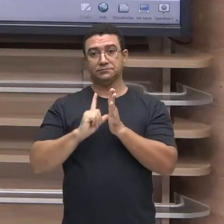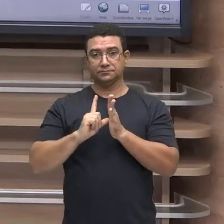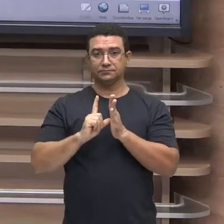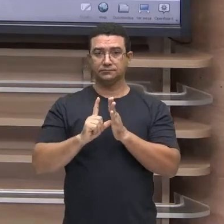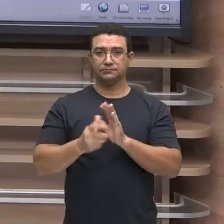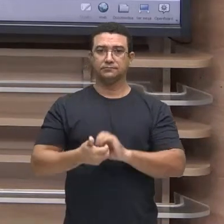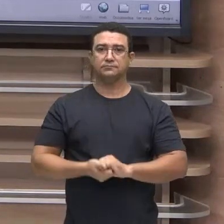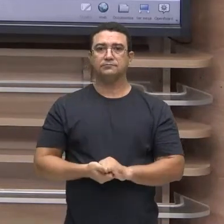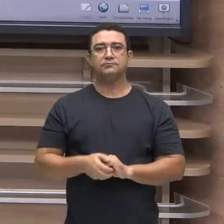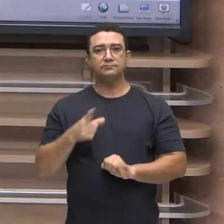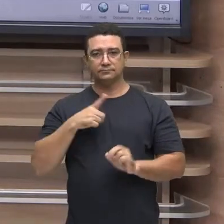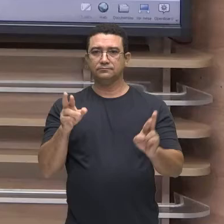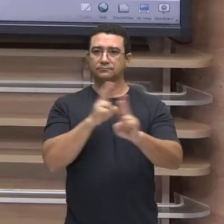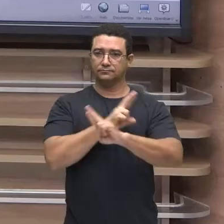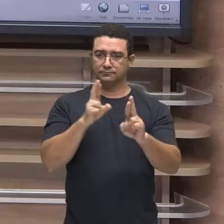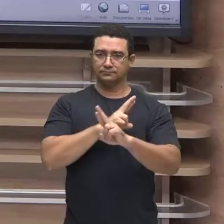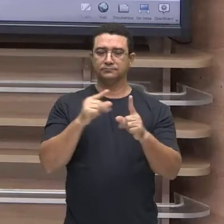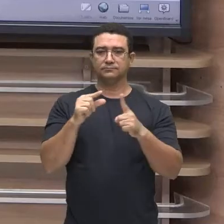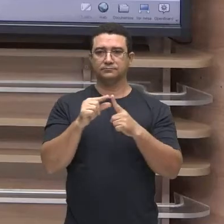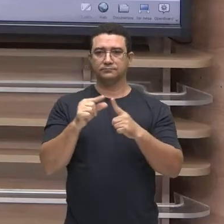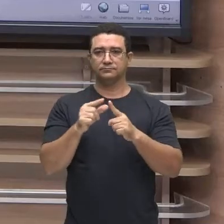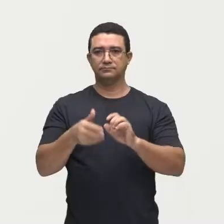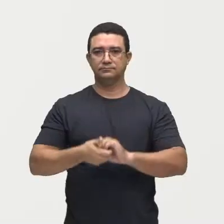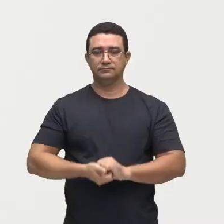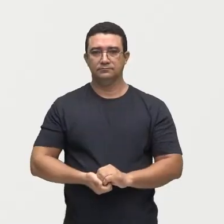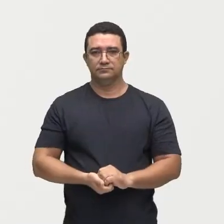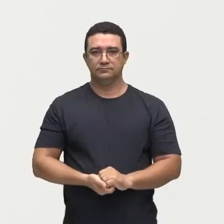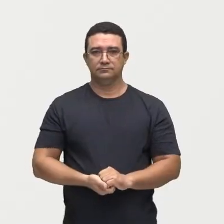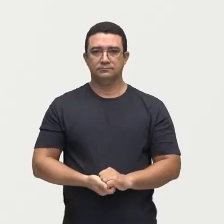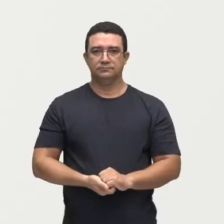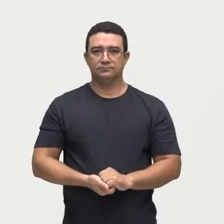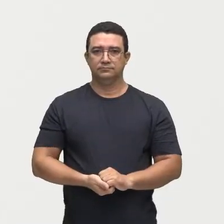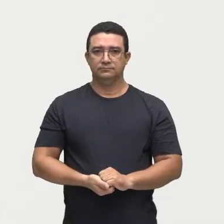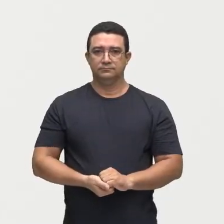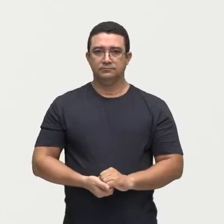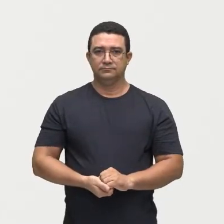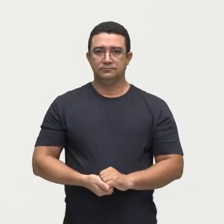uma relação com esse termo dentro das orações.